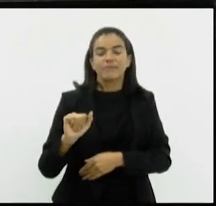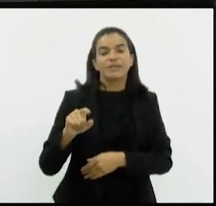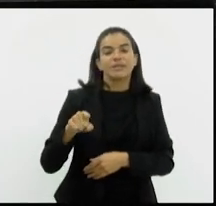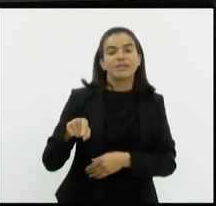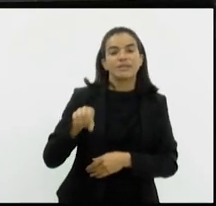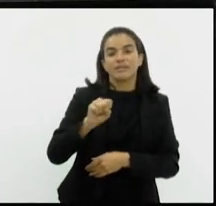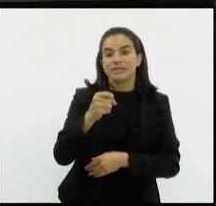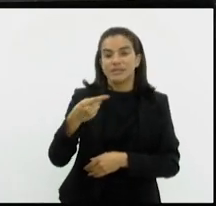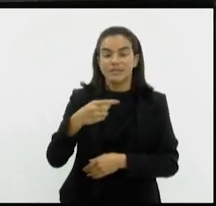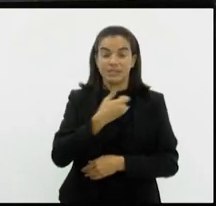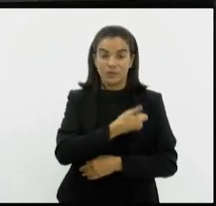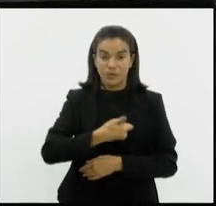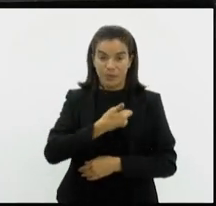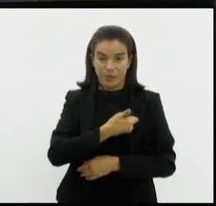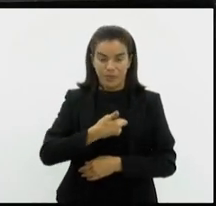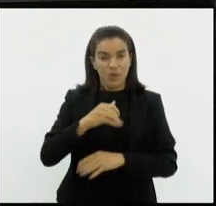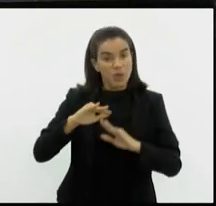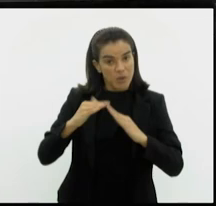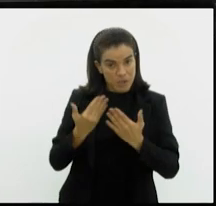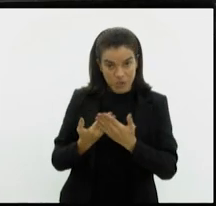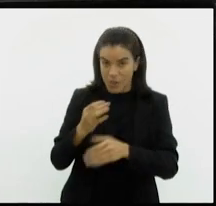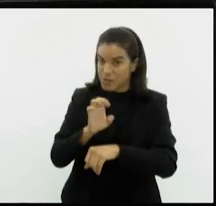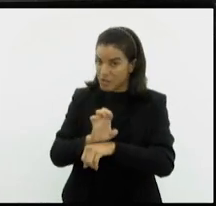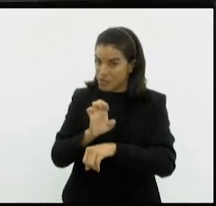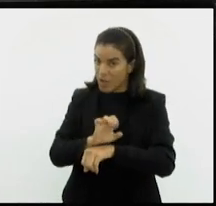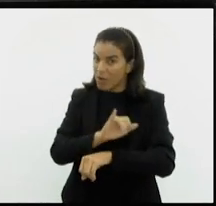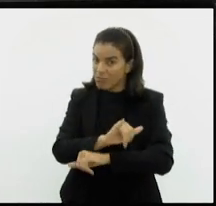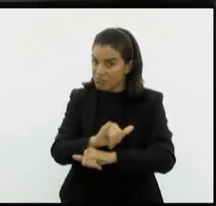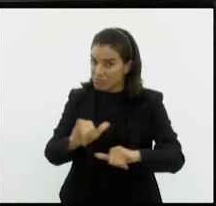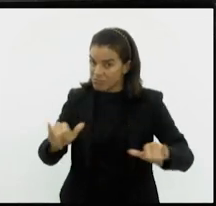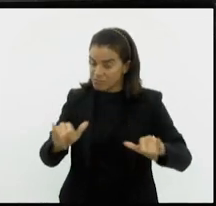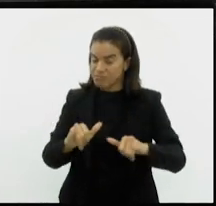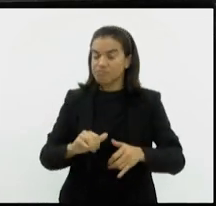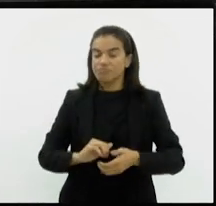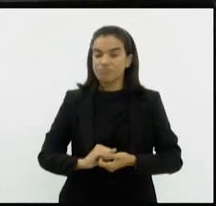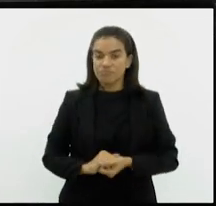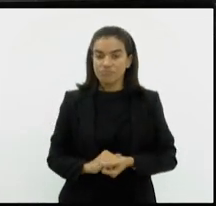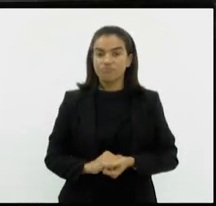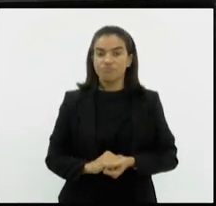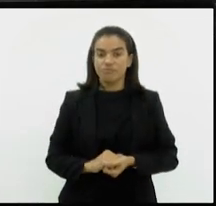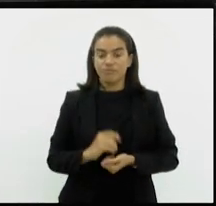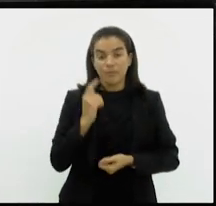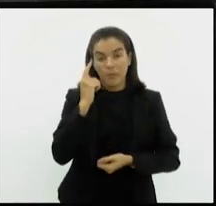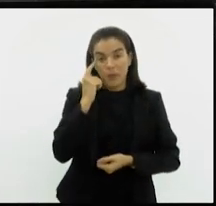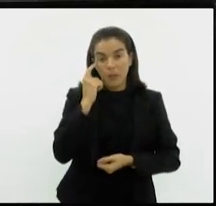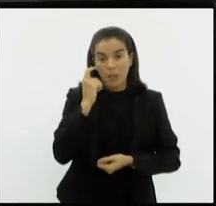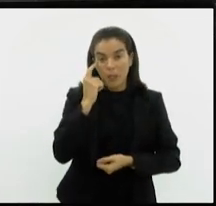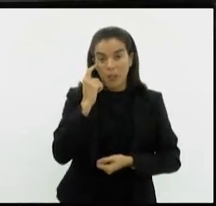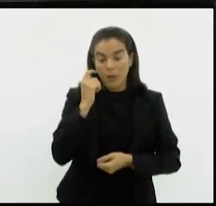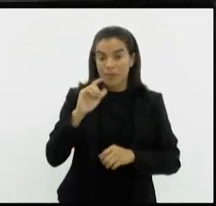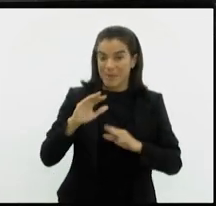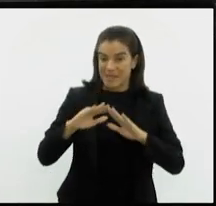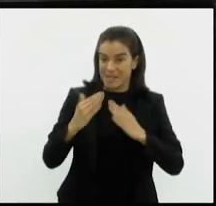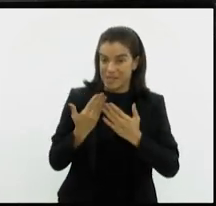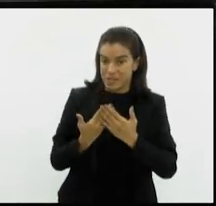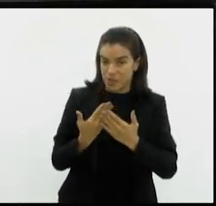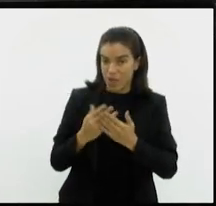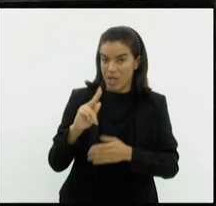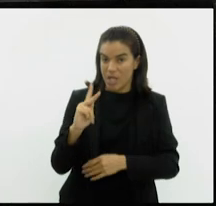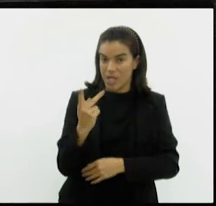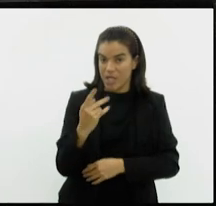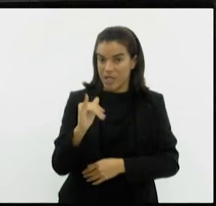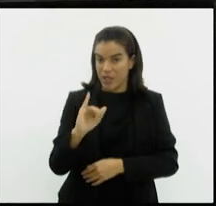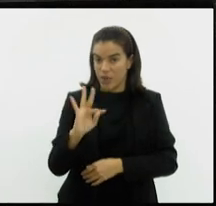intolerância religiosa uma escola estadual hein pessoal Escola Estadual E na escola estadual Wilton